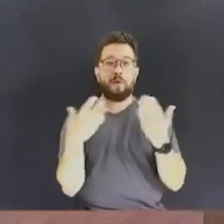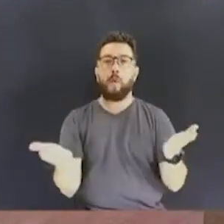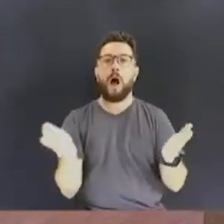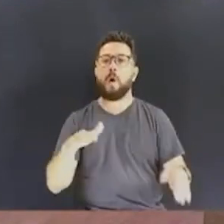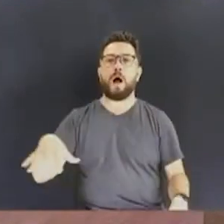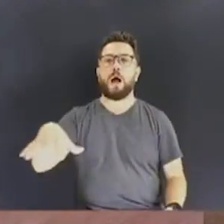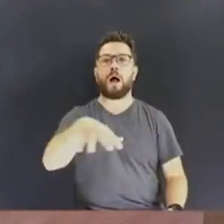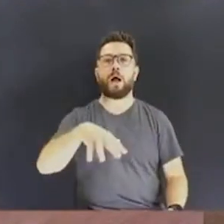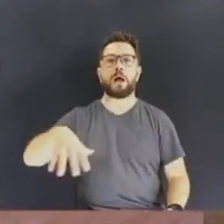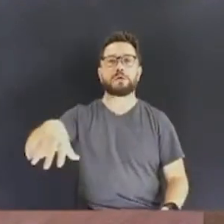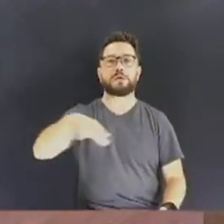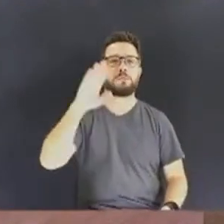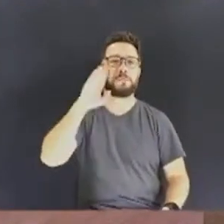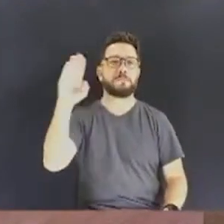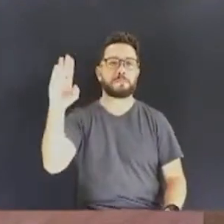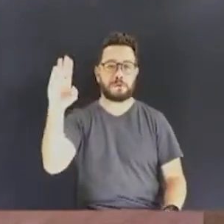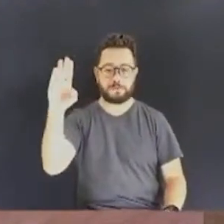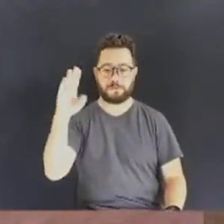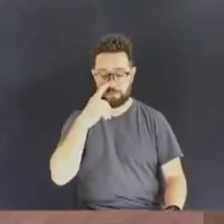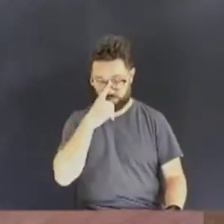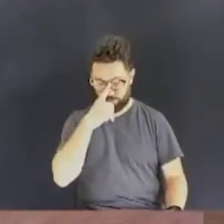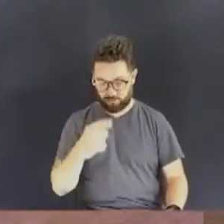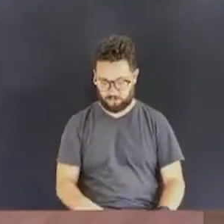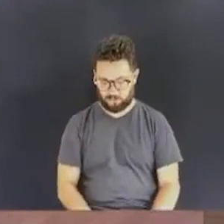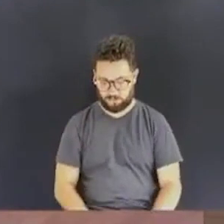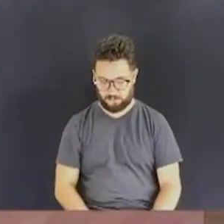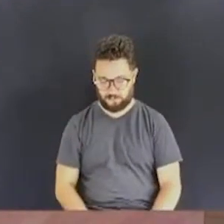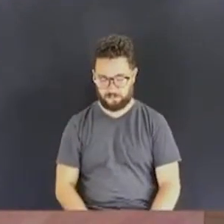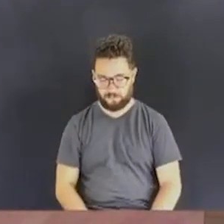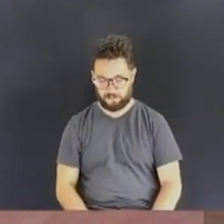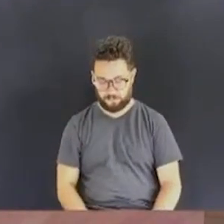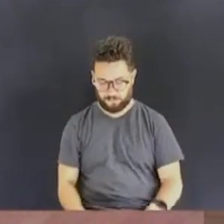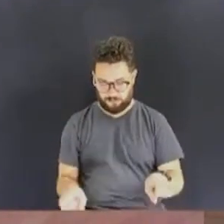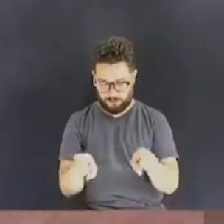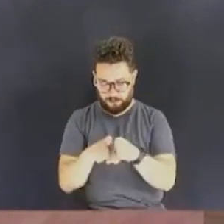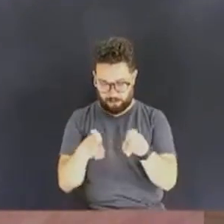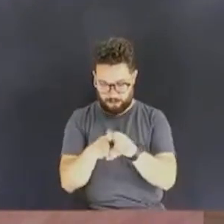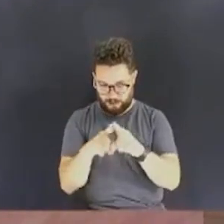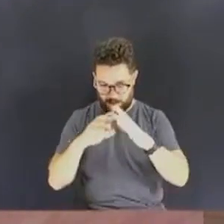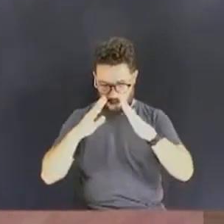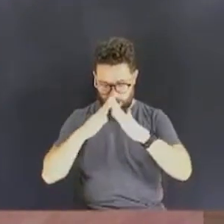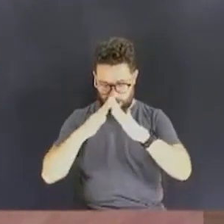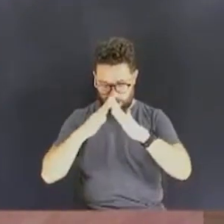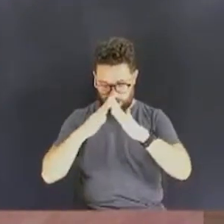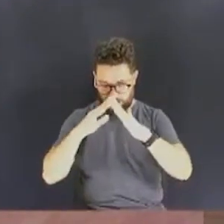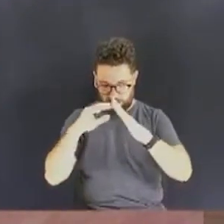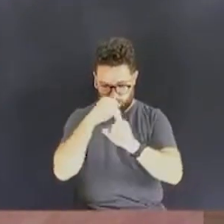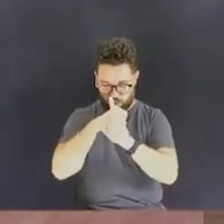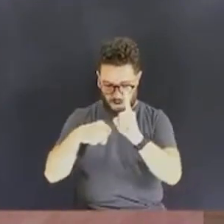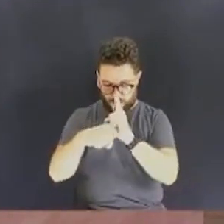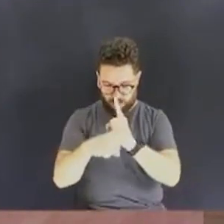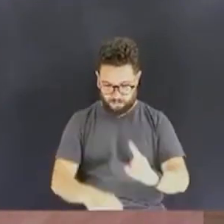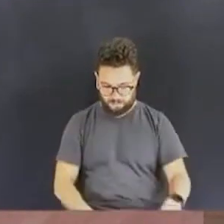também, que já foi citado aqui, o programa de moradia social, que Curitiba tem um déficit muito importante. Houve